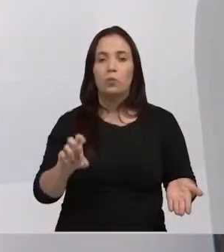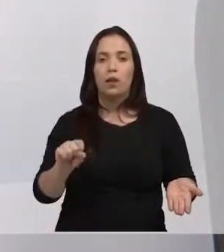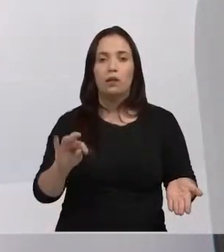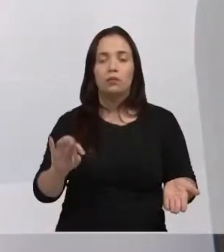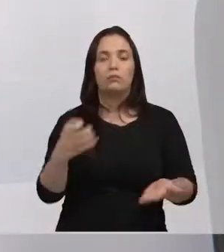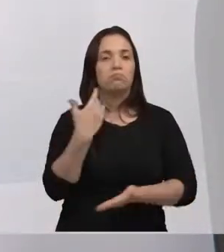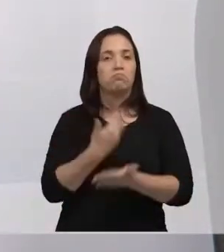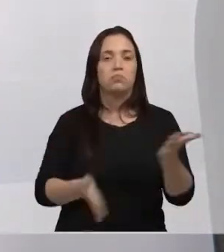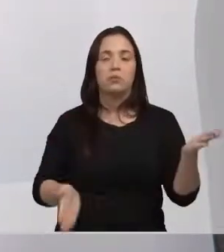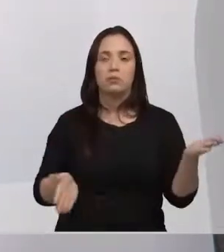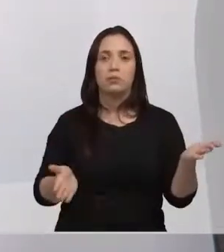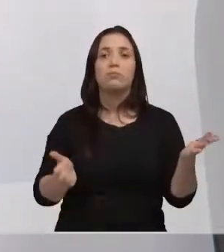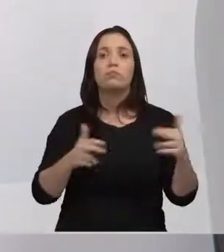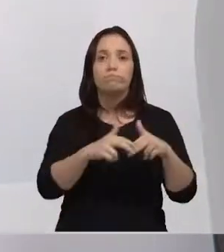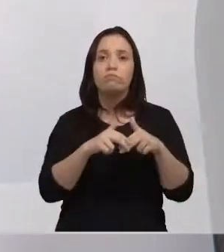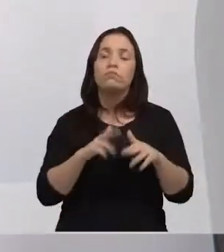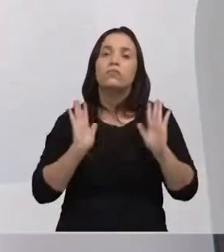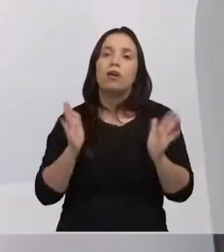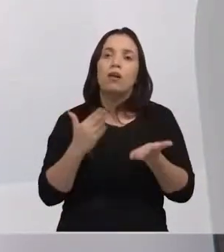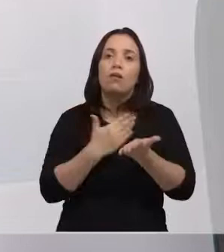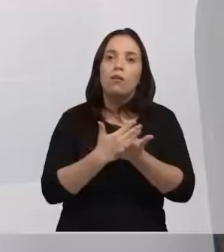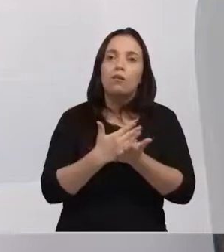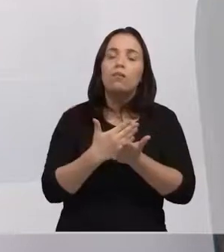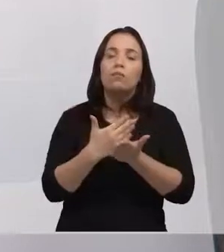E isso já está começando